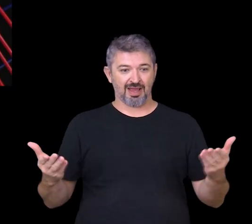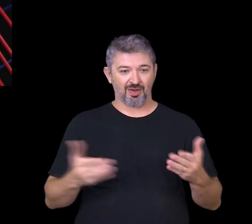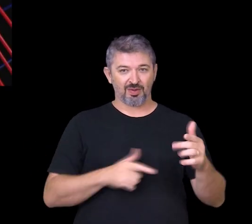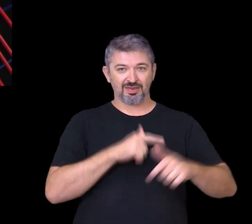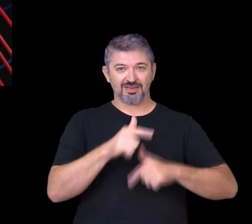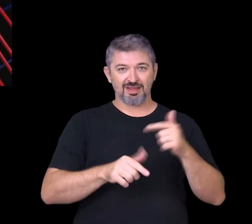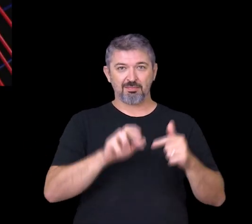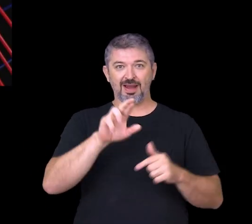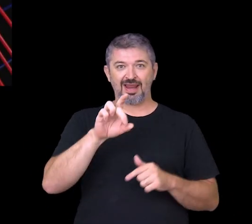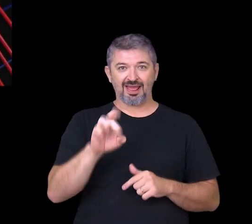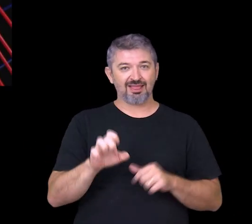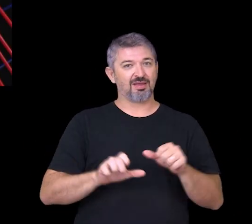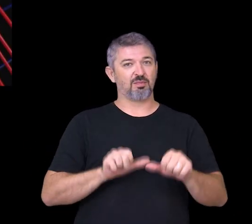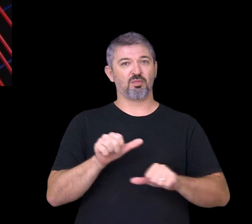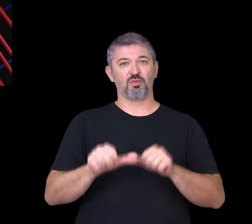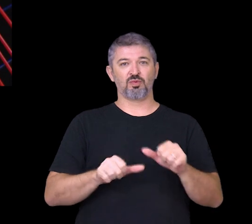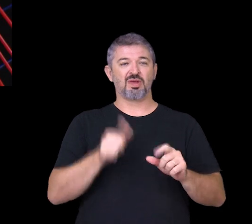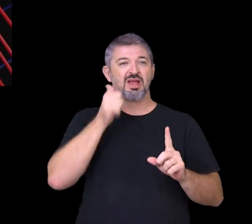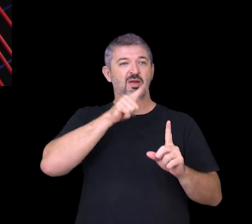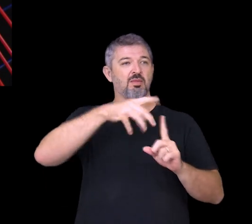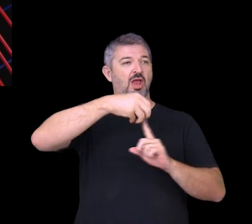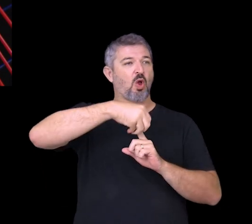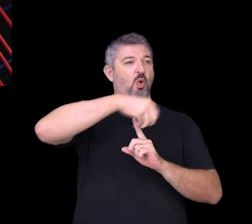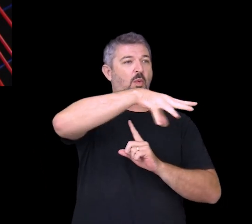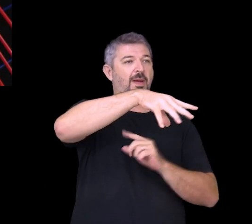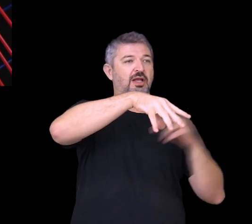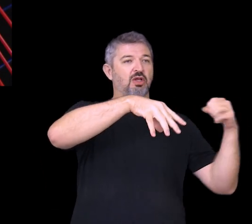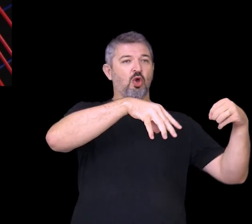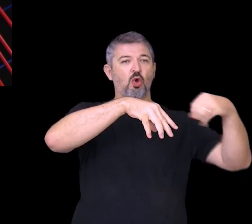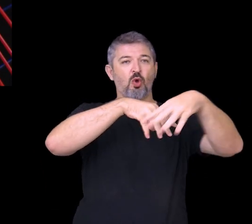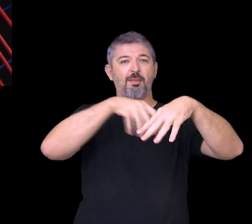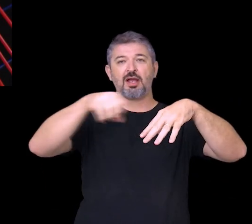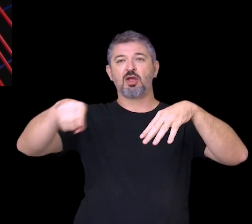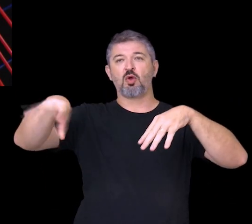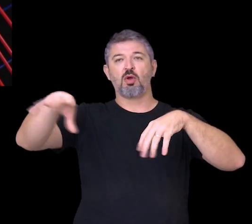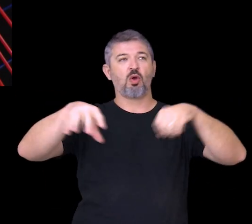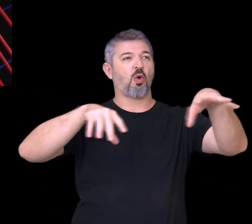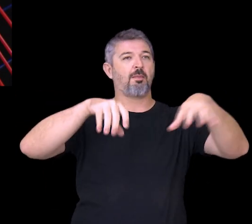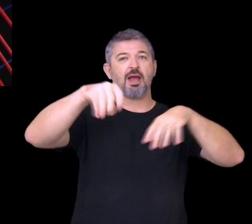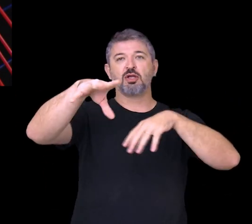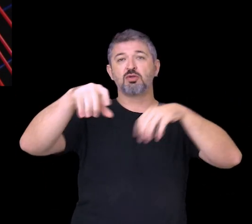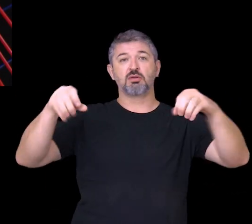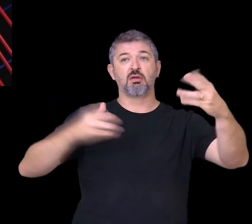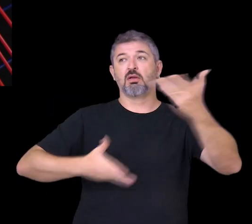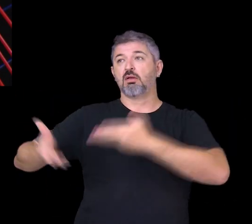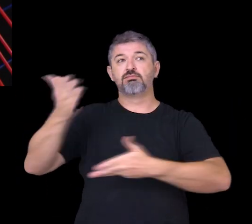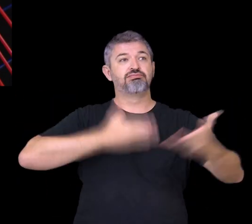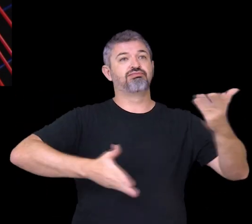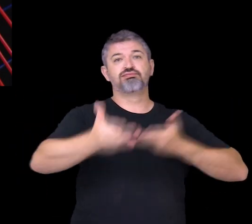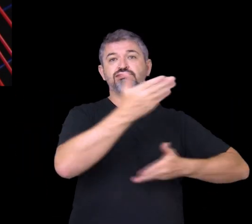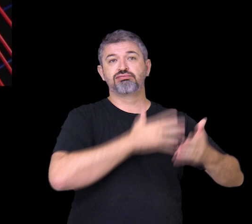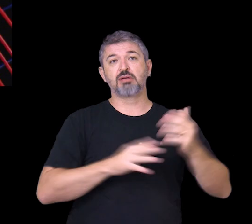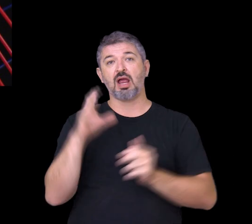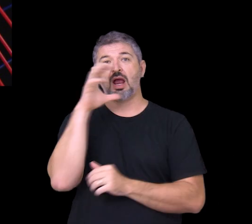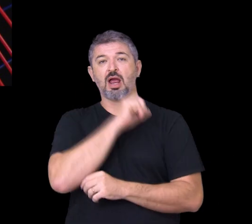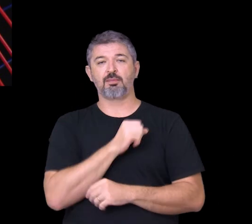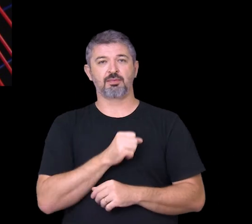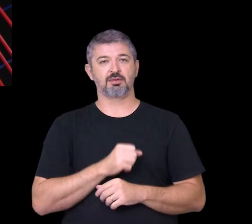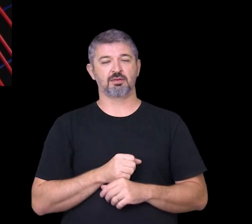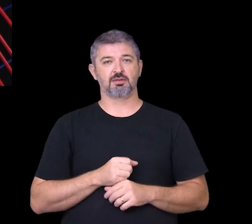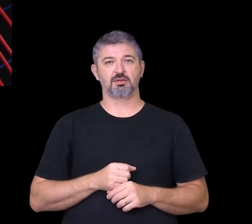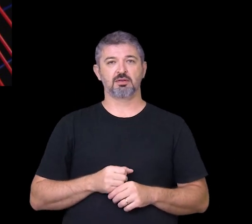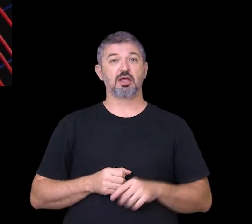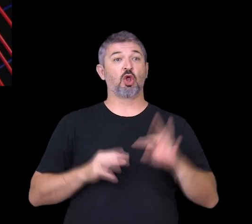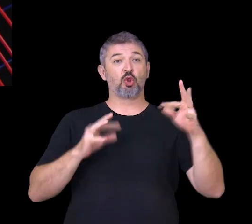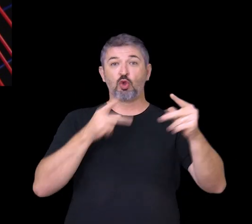esse trabalho em rede é impressionante. Uma vai compartilhando com a outra, vai compartilhando a experiência para dizer assim, olha, isso